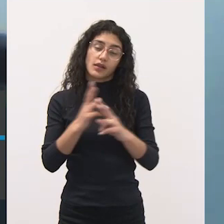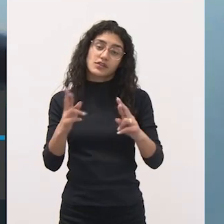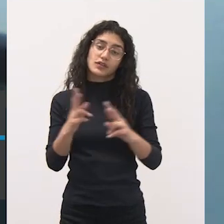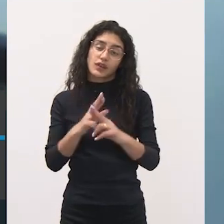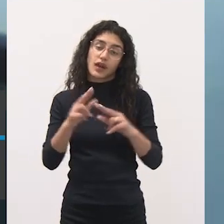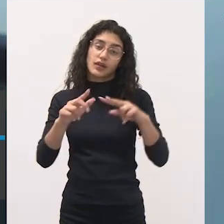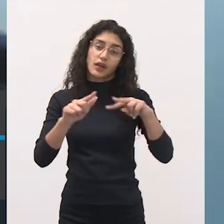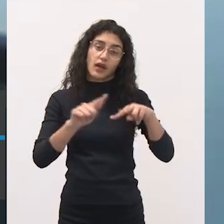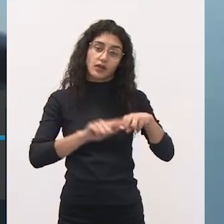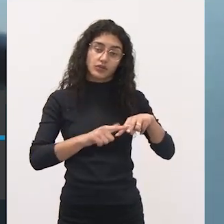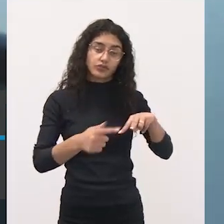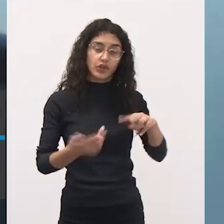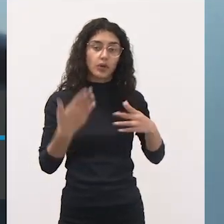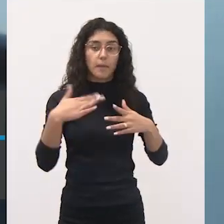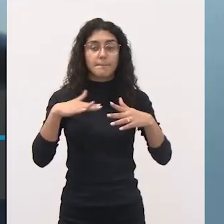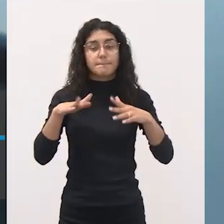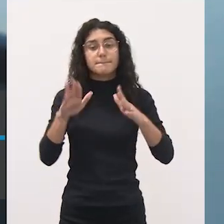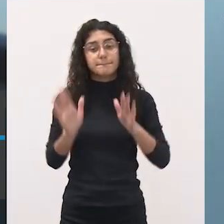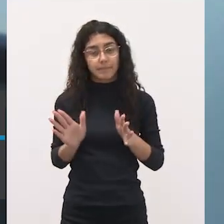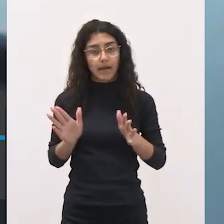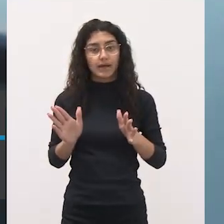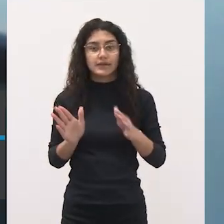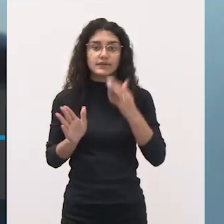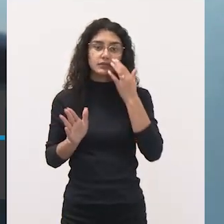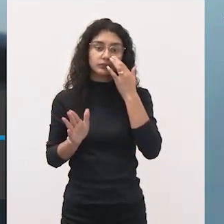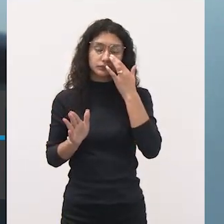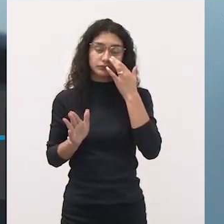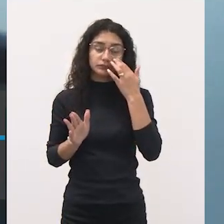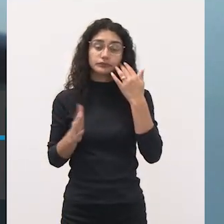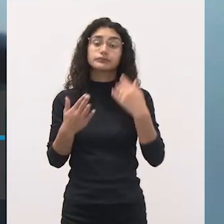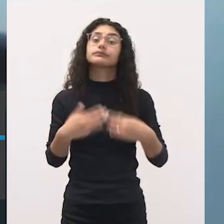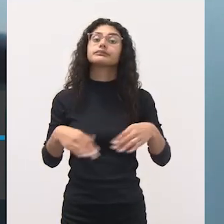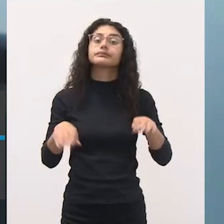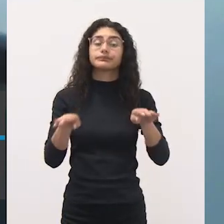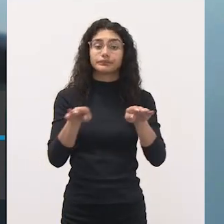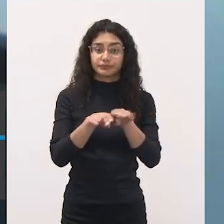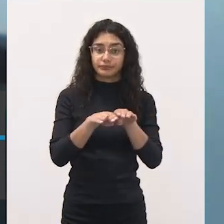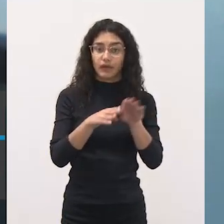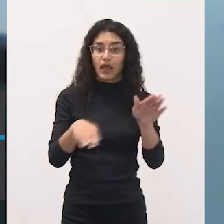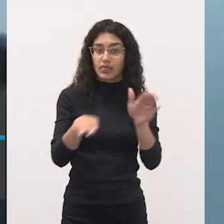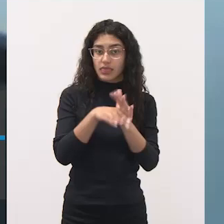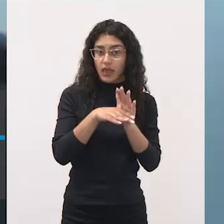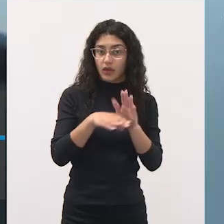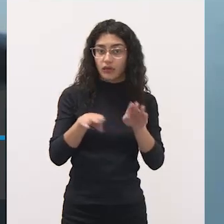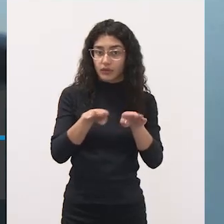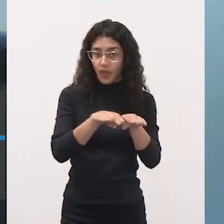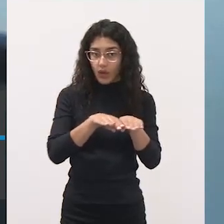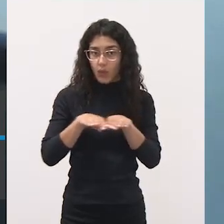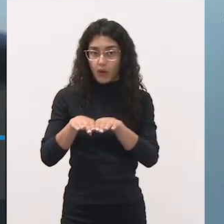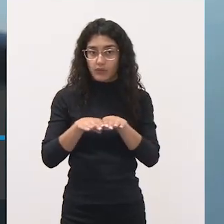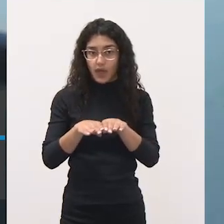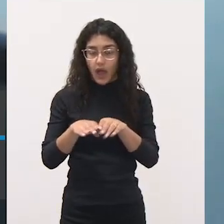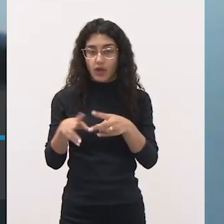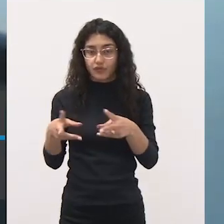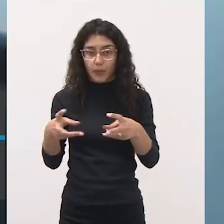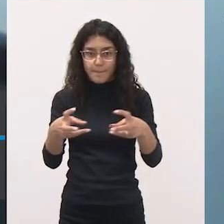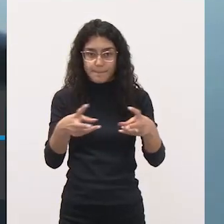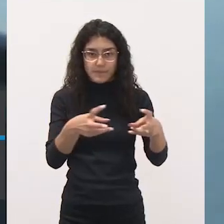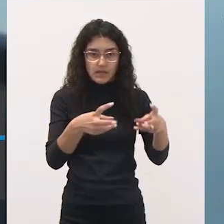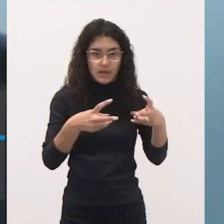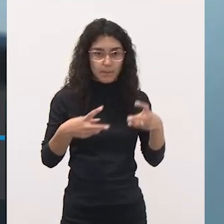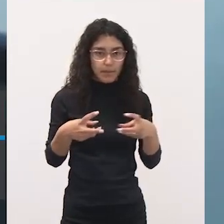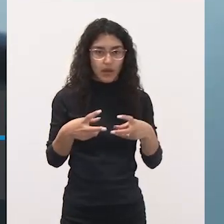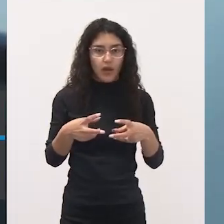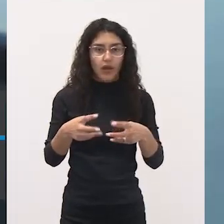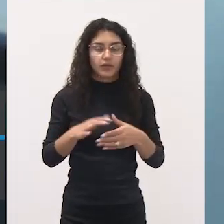gênero. Mas, lógico, dentro dessa igualdade das deficiências, esse olhar para